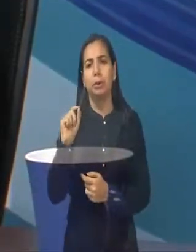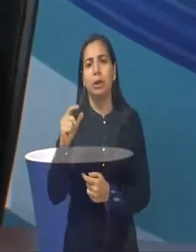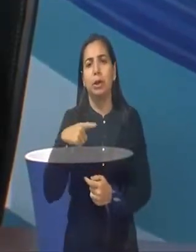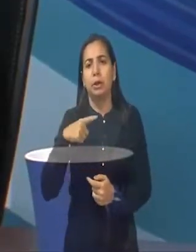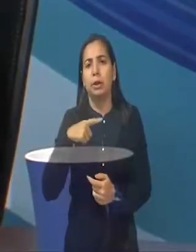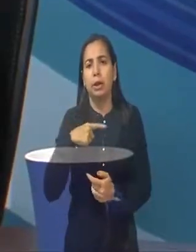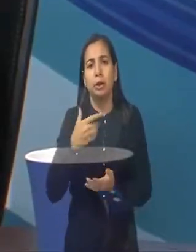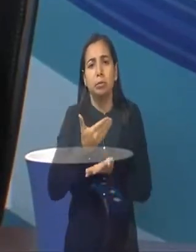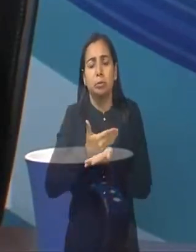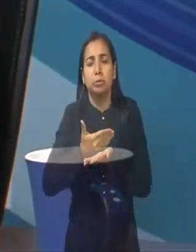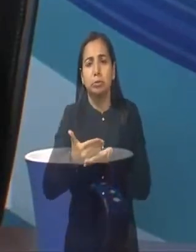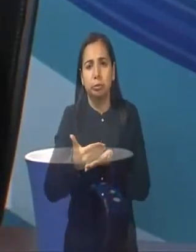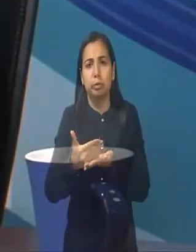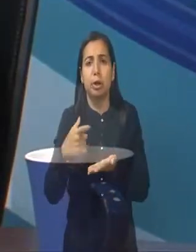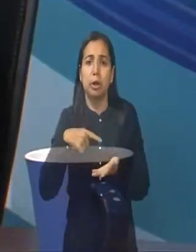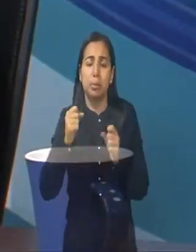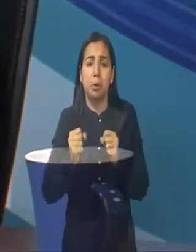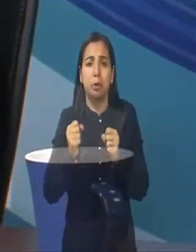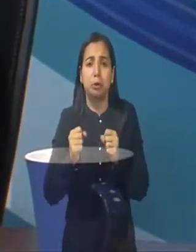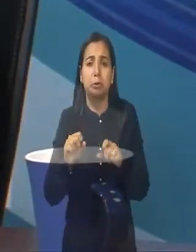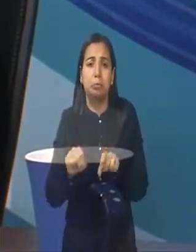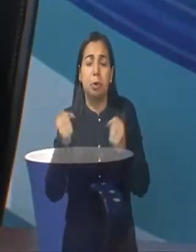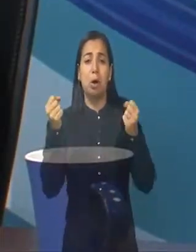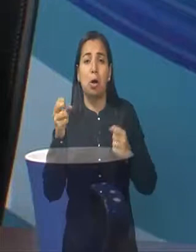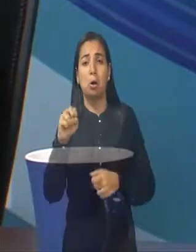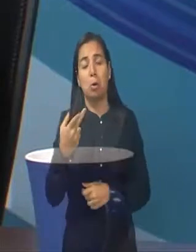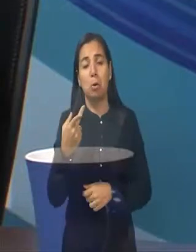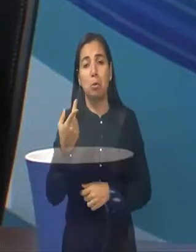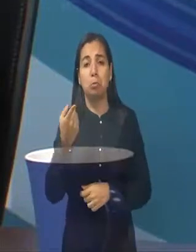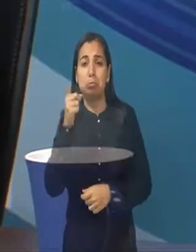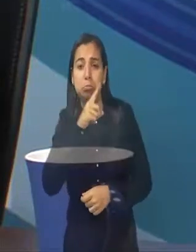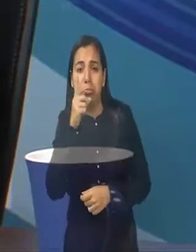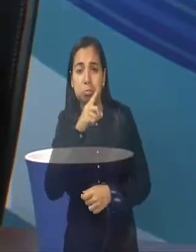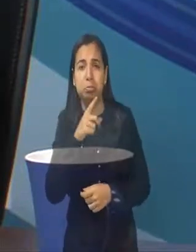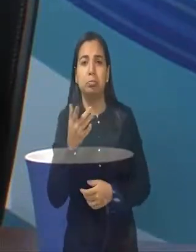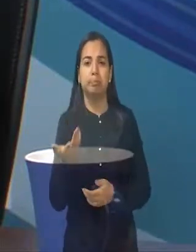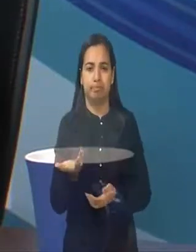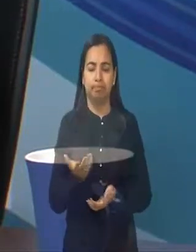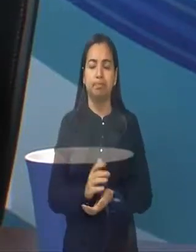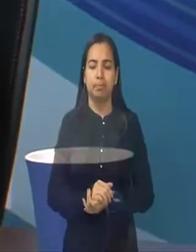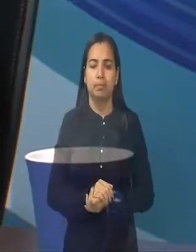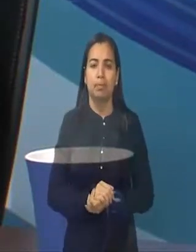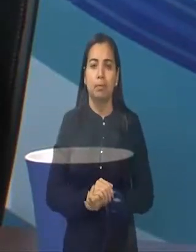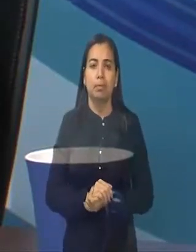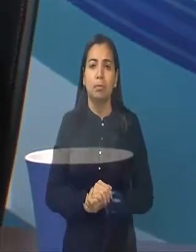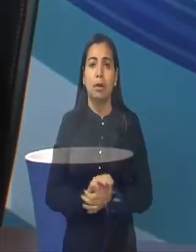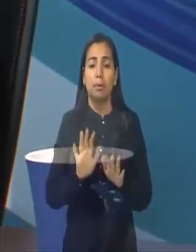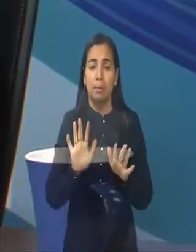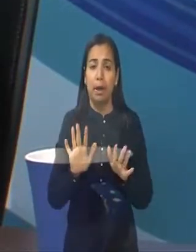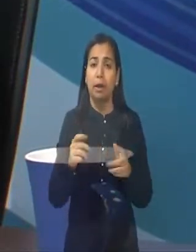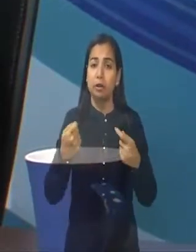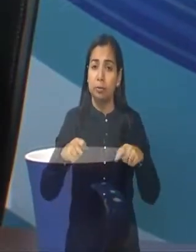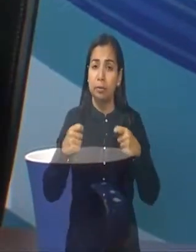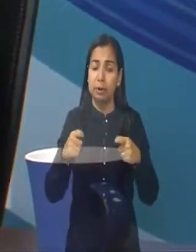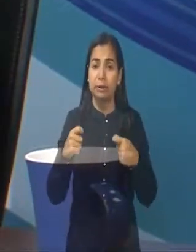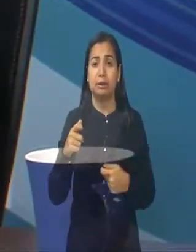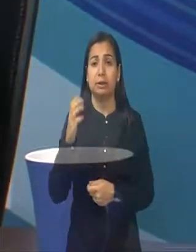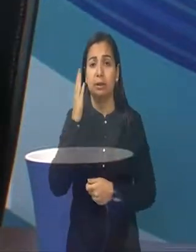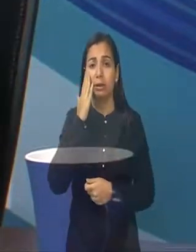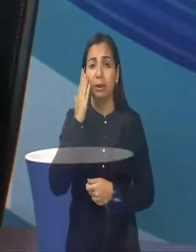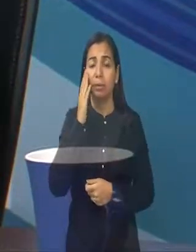pode ser que haja um tilt. Pode. Agora, é preciso considerar que, em face